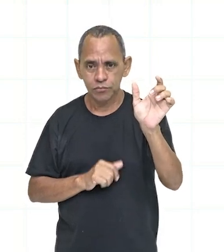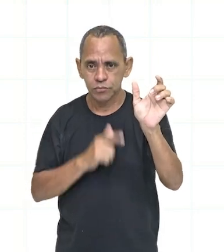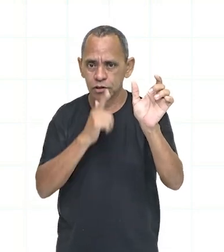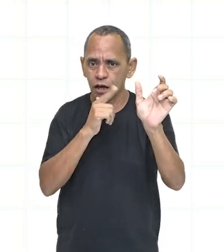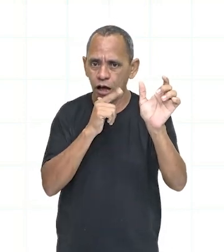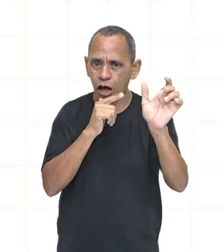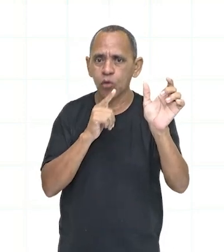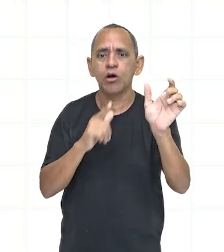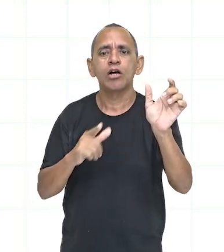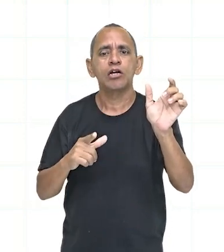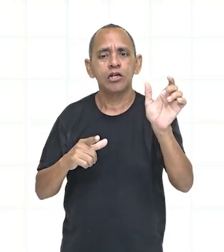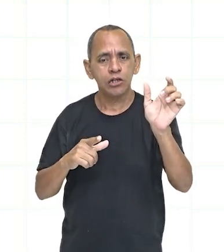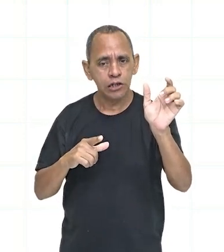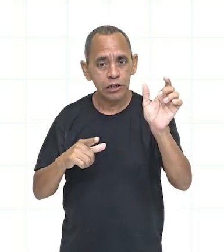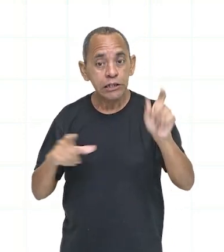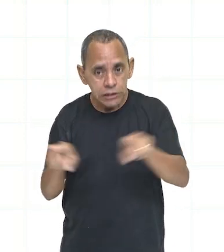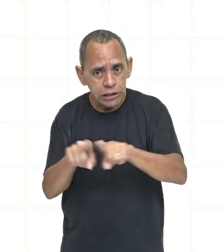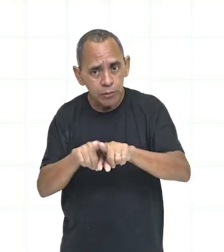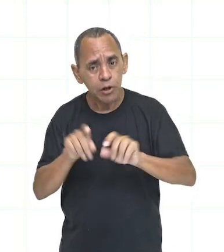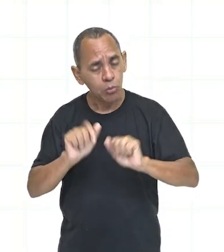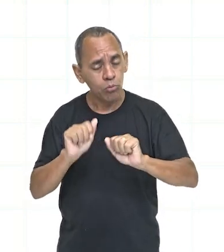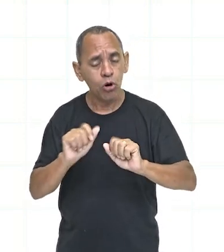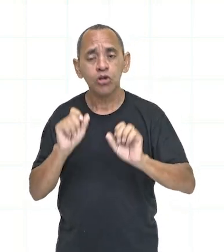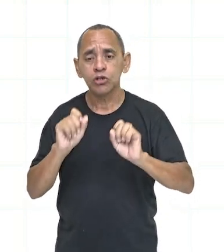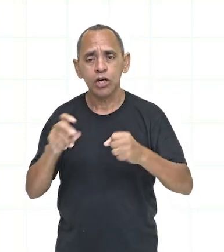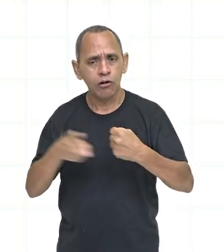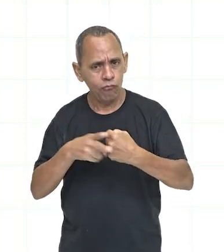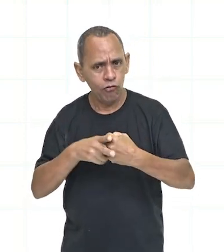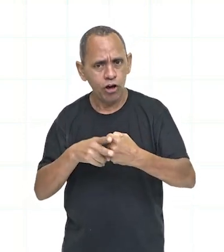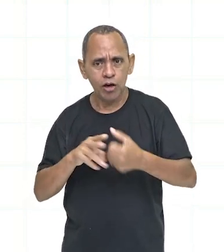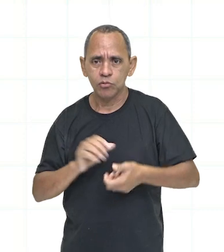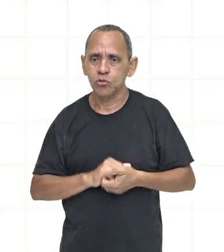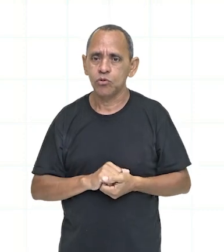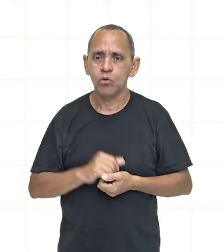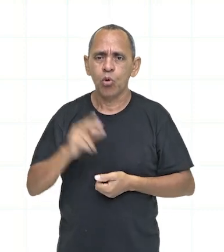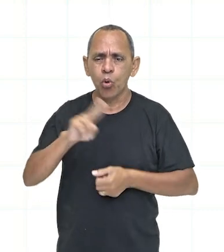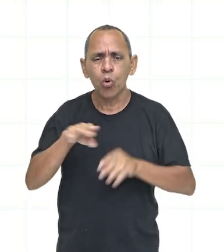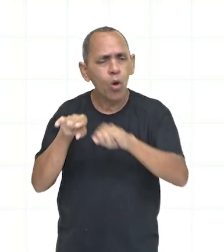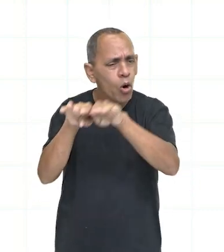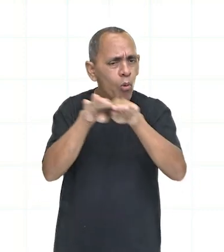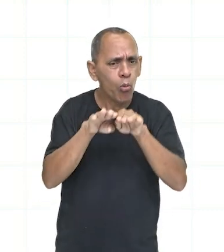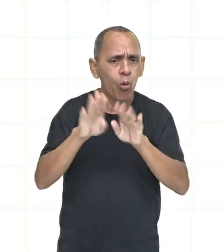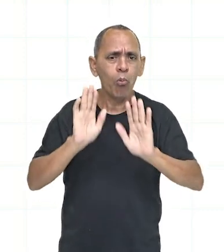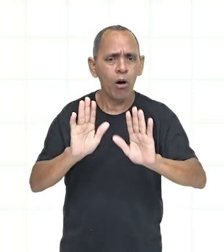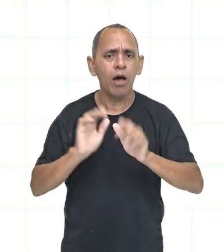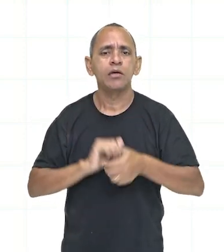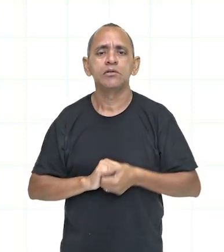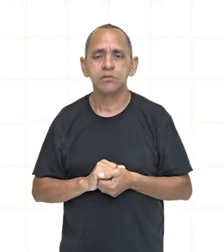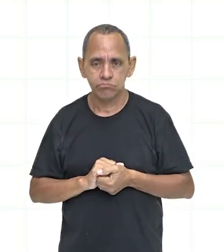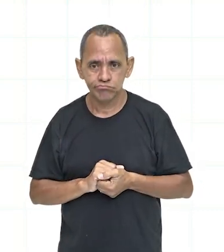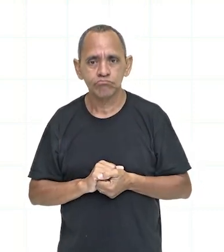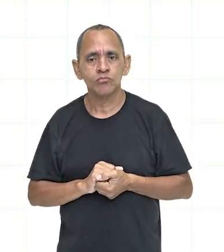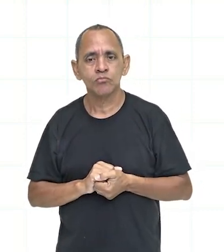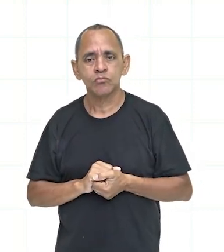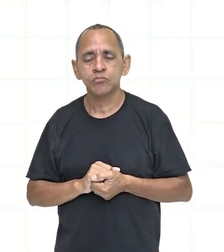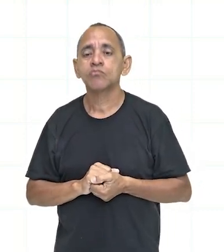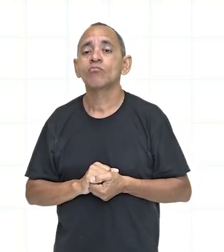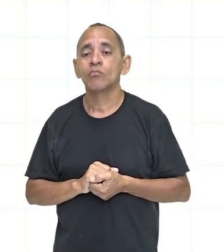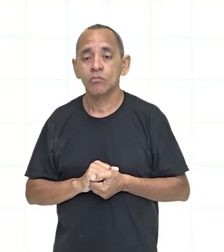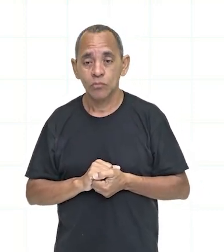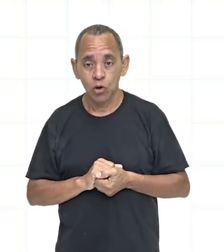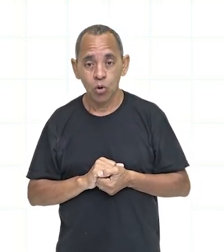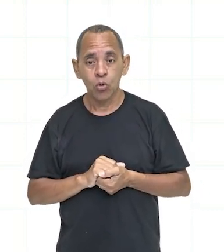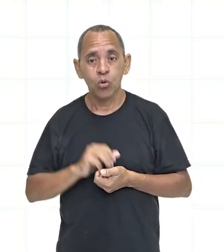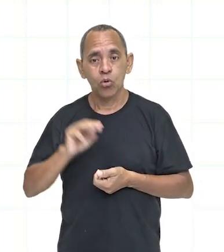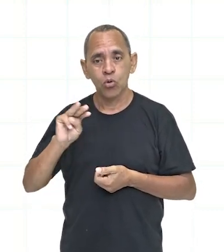molhar, tá certo? É um uso bem comum, mas ela tem, tá? É um verbo, então a palavrinha water pode ser um